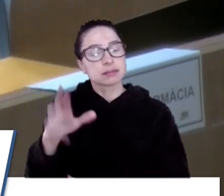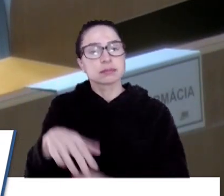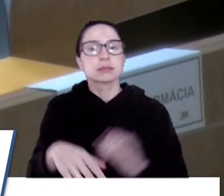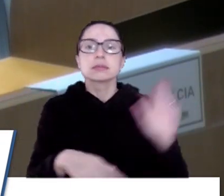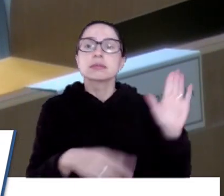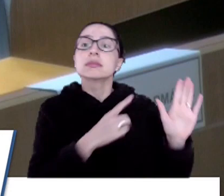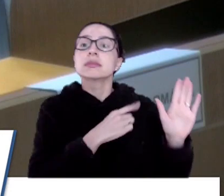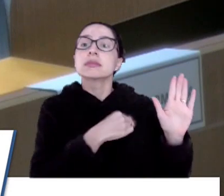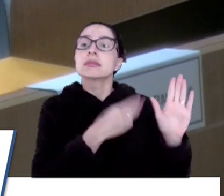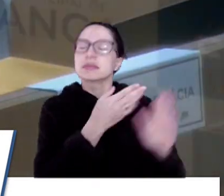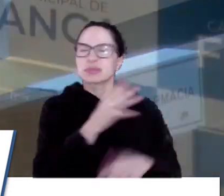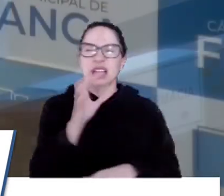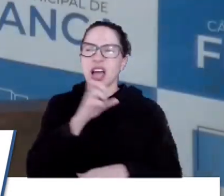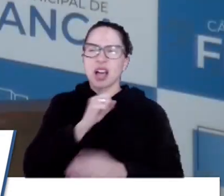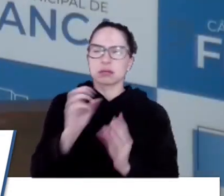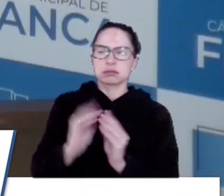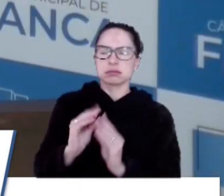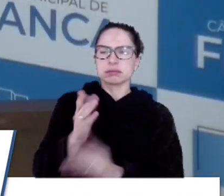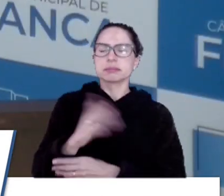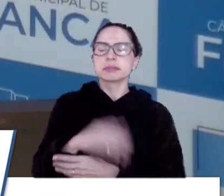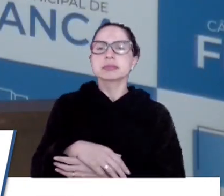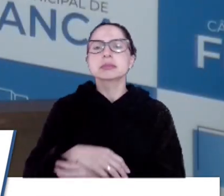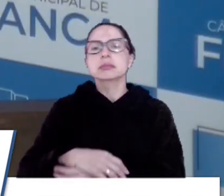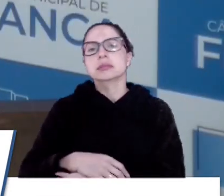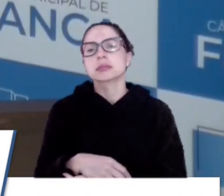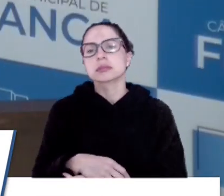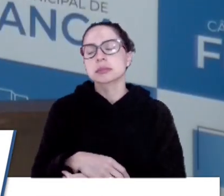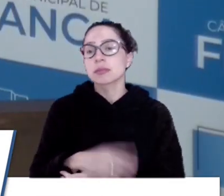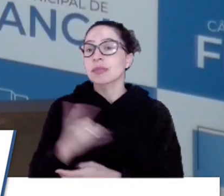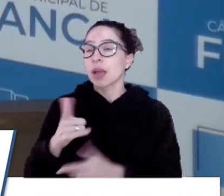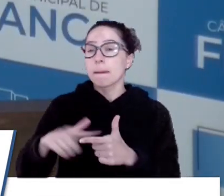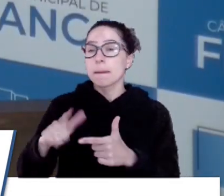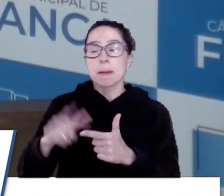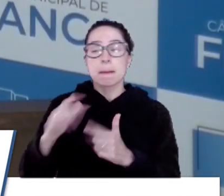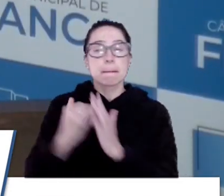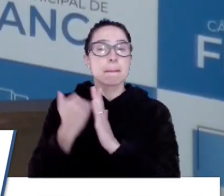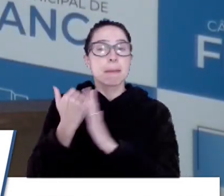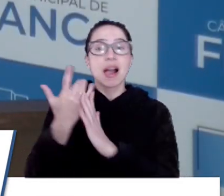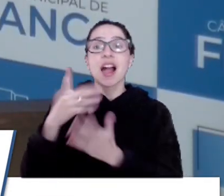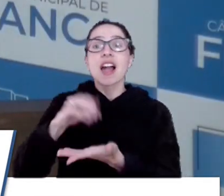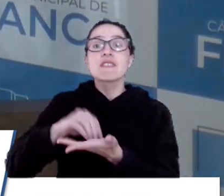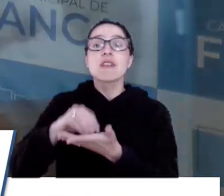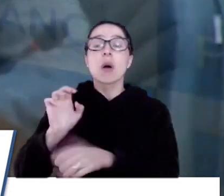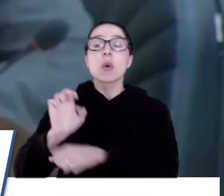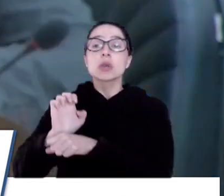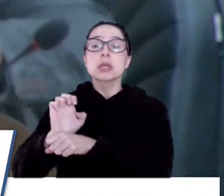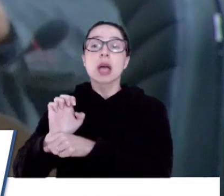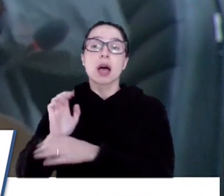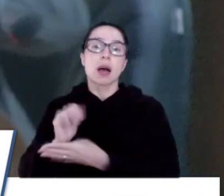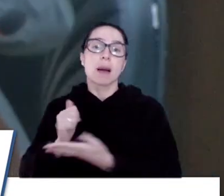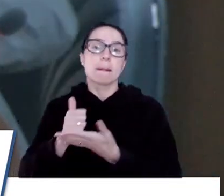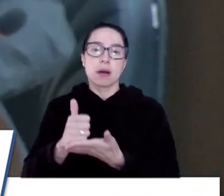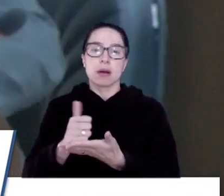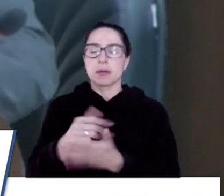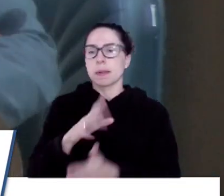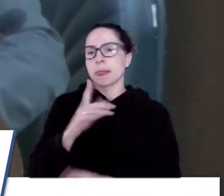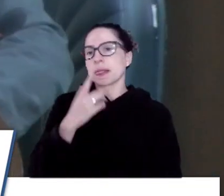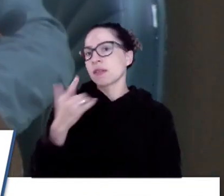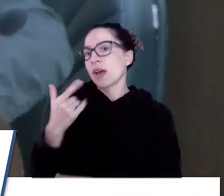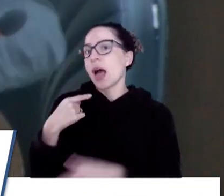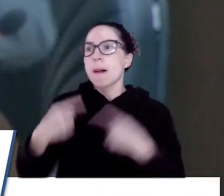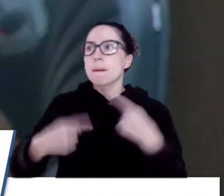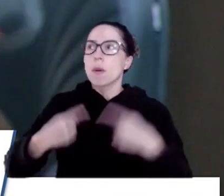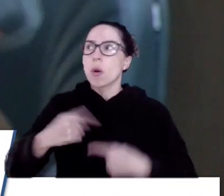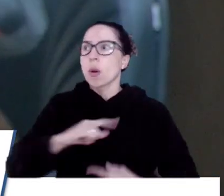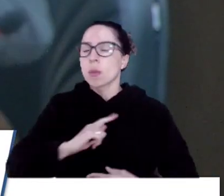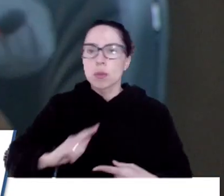É rapidinho, Ronaldo. Sim, eu também estou... O grande problema lá é a ausência do Estado. Né? Aí não vamos falar de políticas